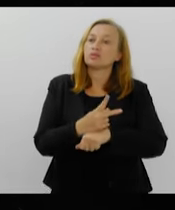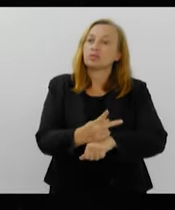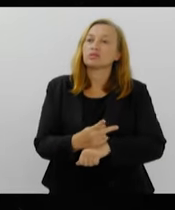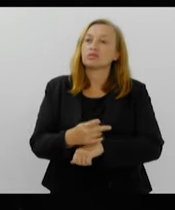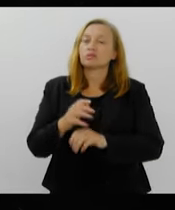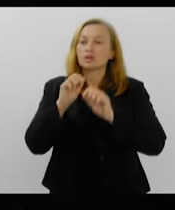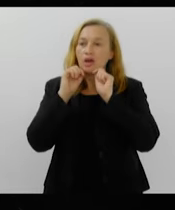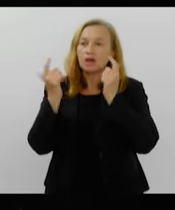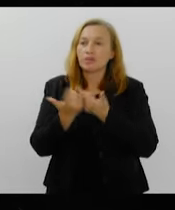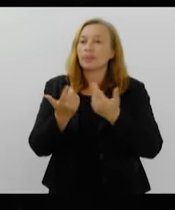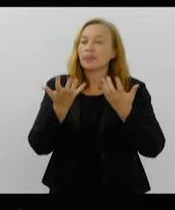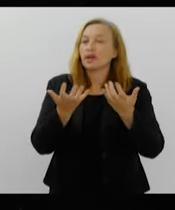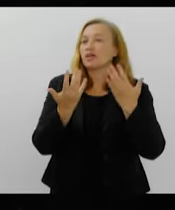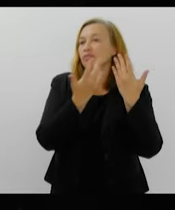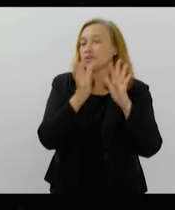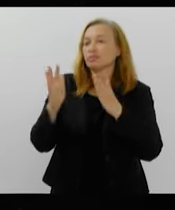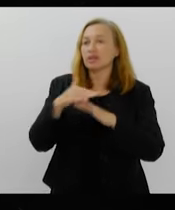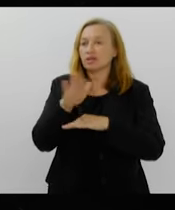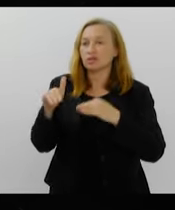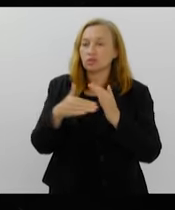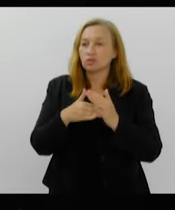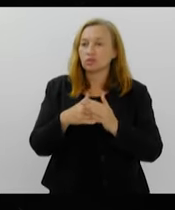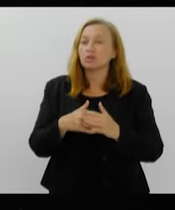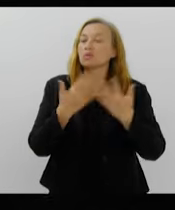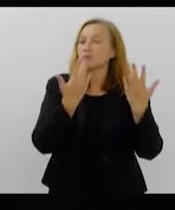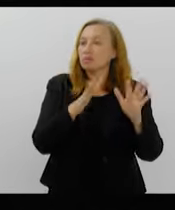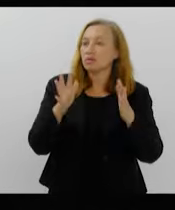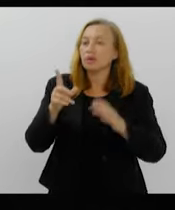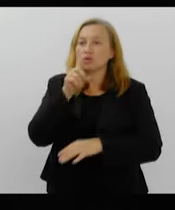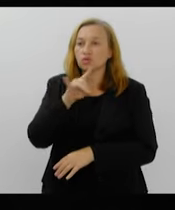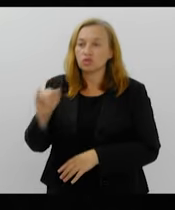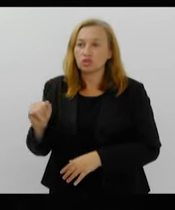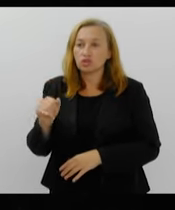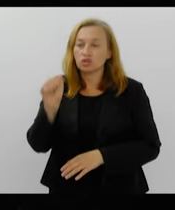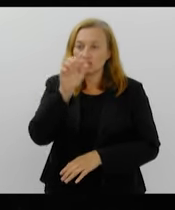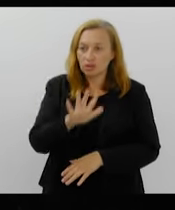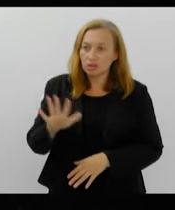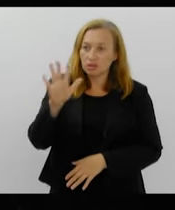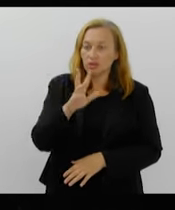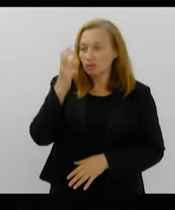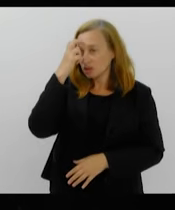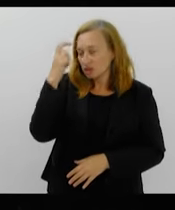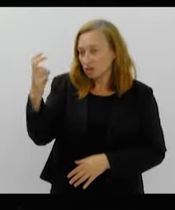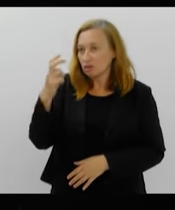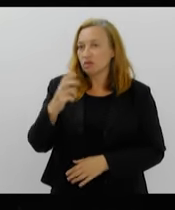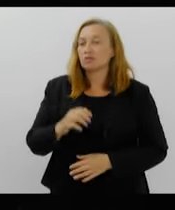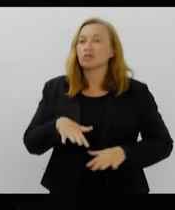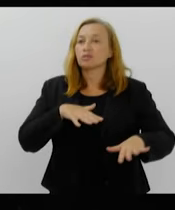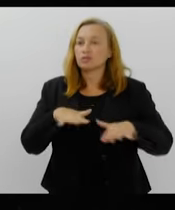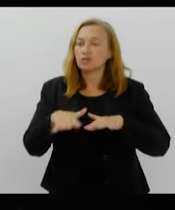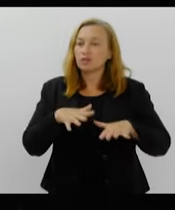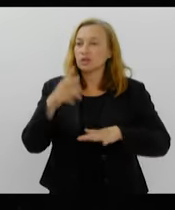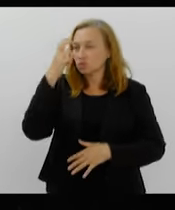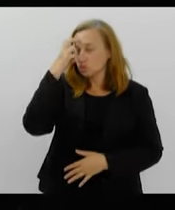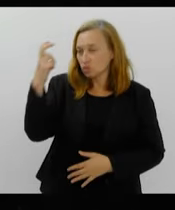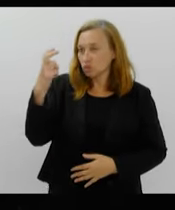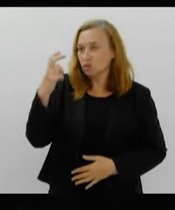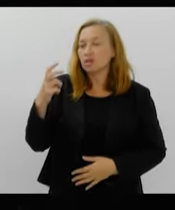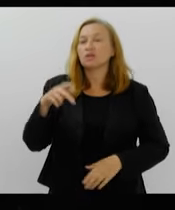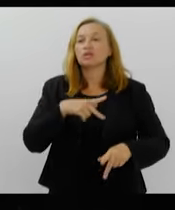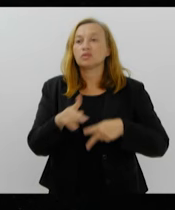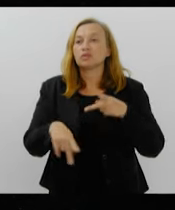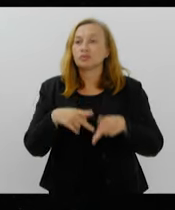então quero saudar todos e todas Celebrar o dia nacional da cultura as manifestações culturais e